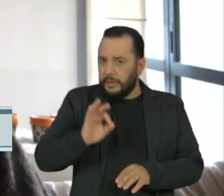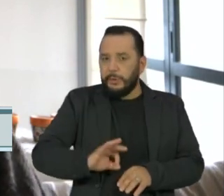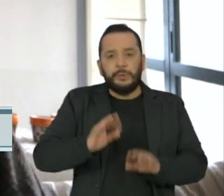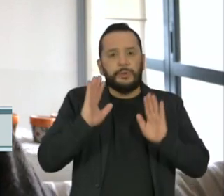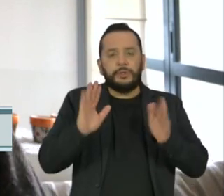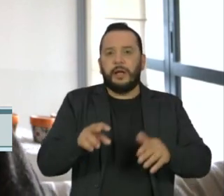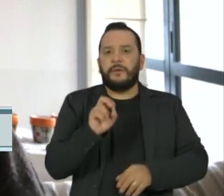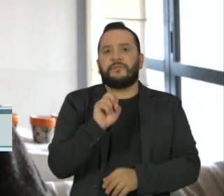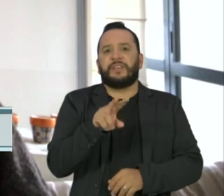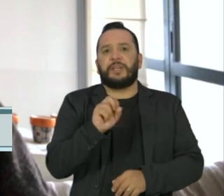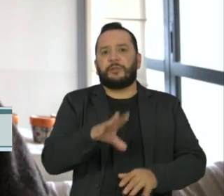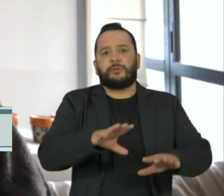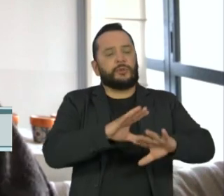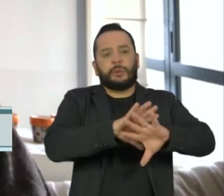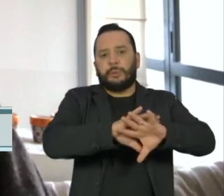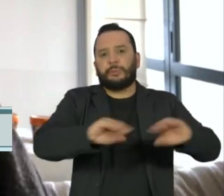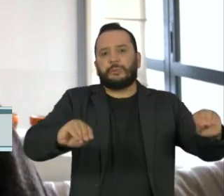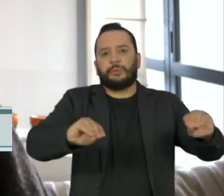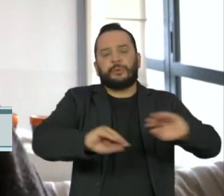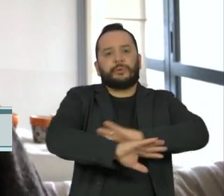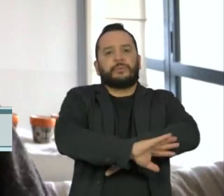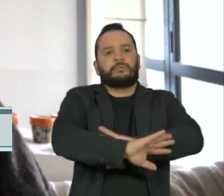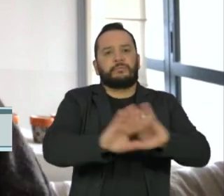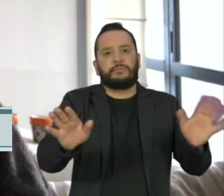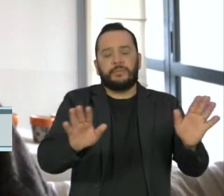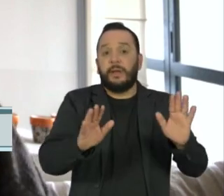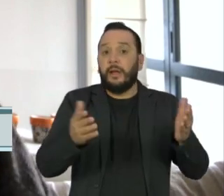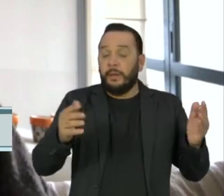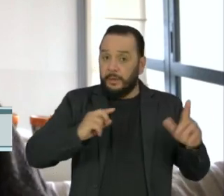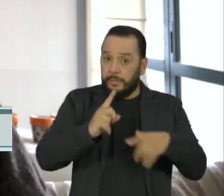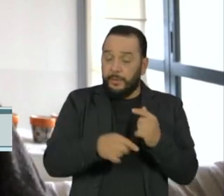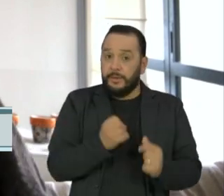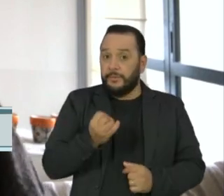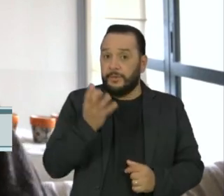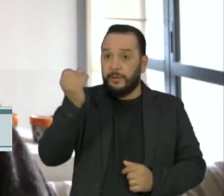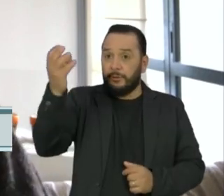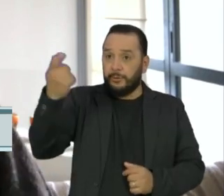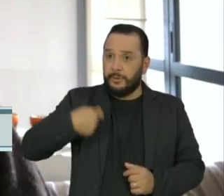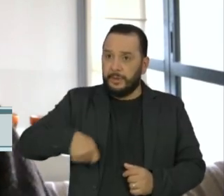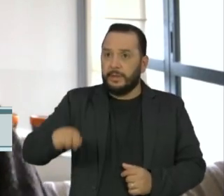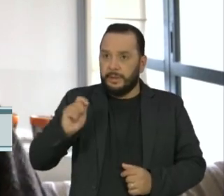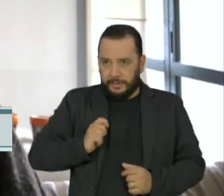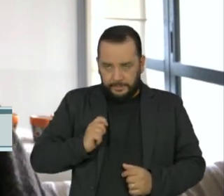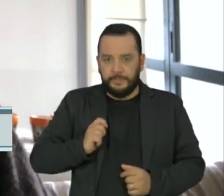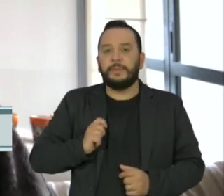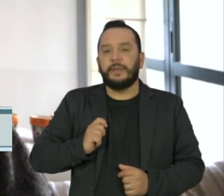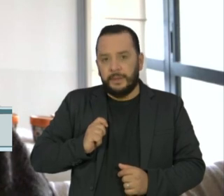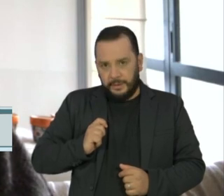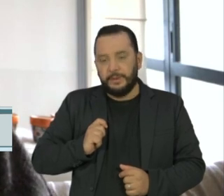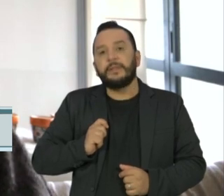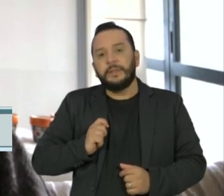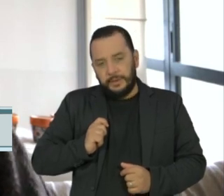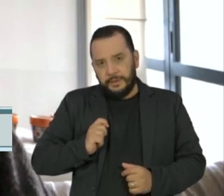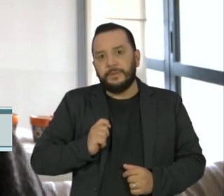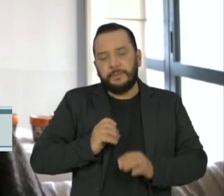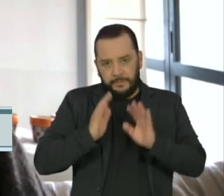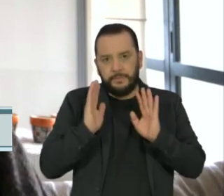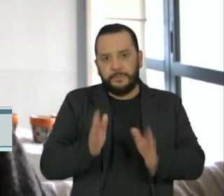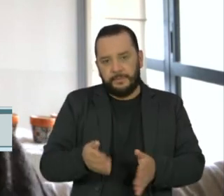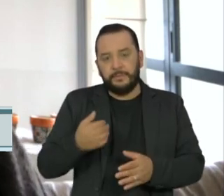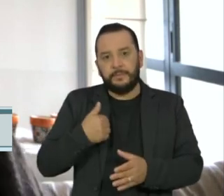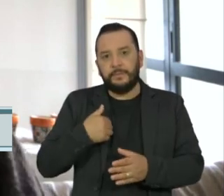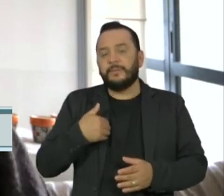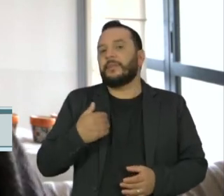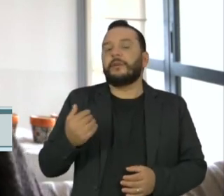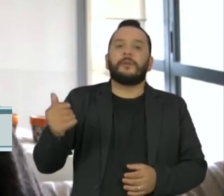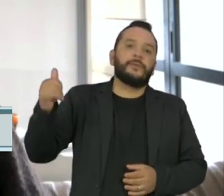exames normalizaram. E agora, retornando da Espanha sem sintoma nenhum, essa é uma política de vigilância aplicada em Hong Kong,